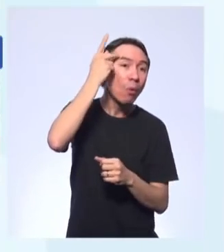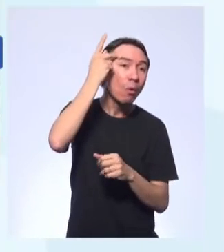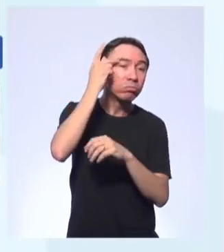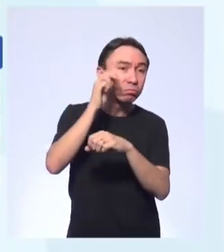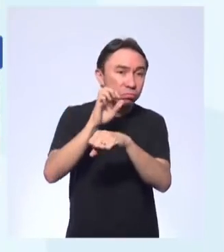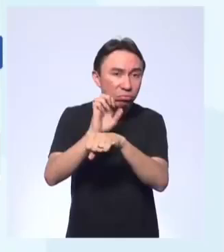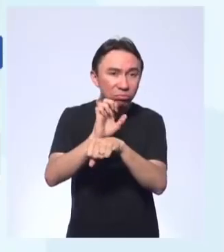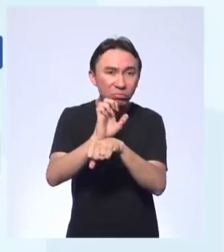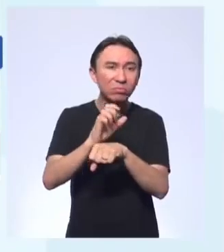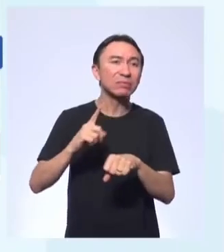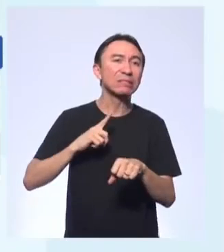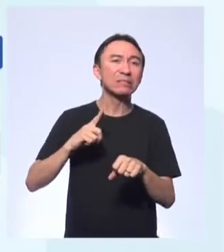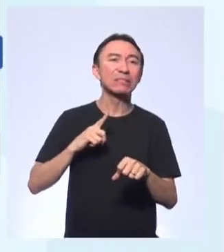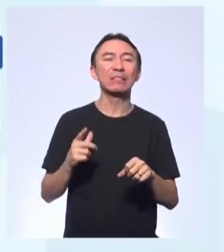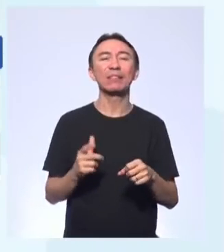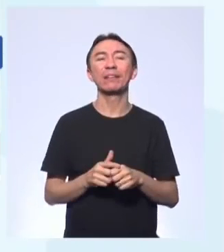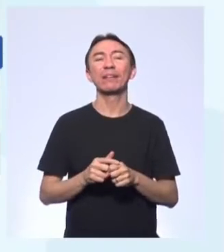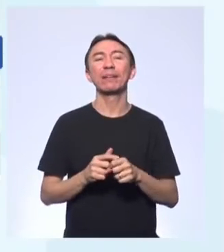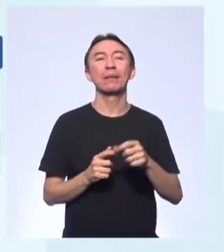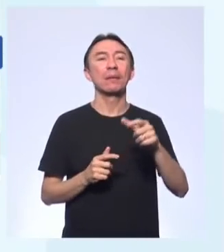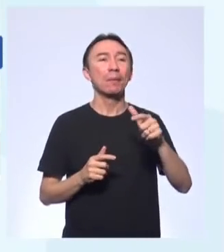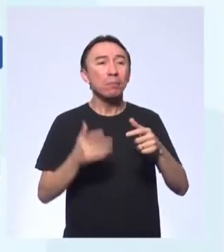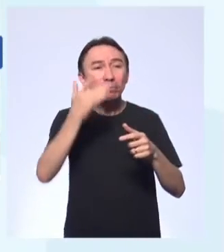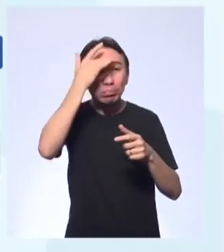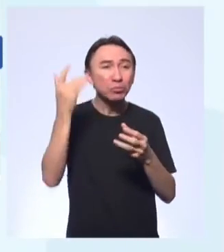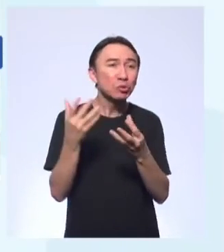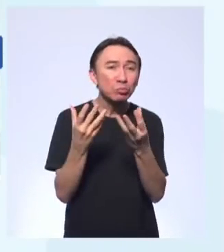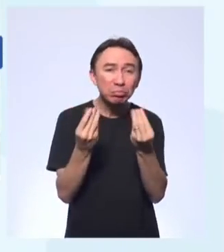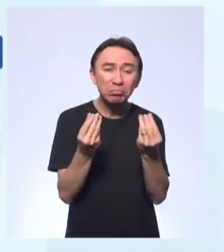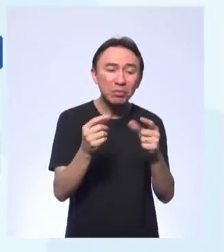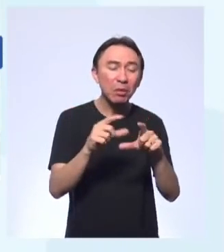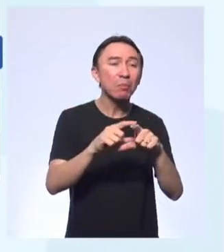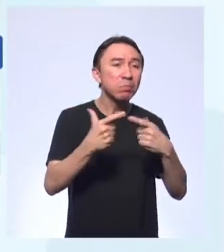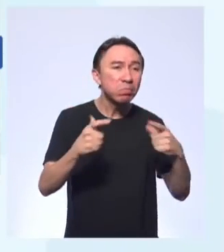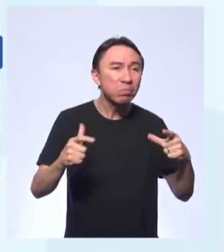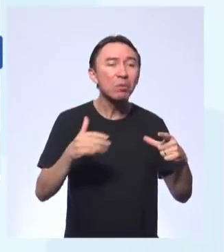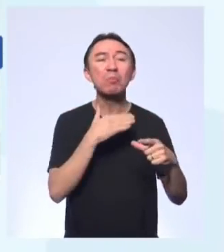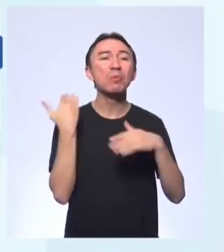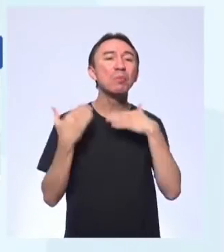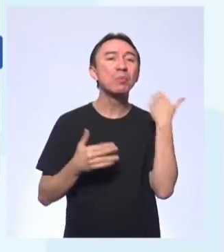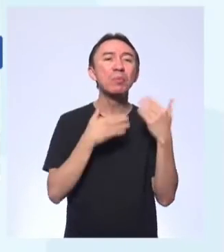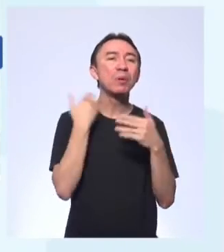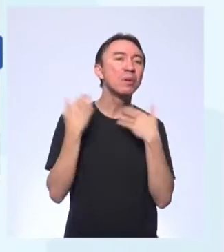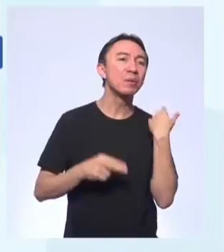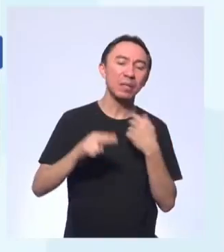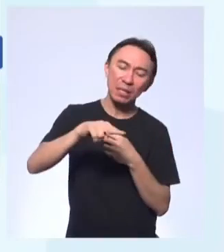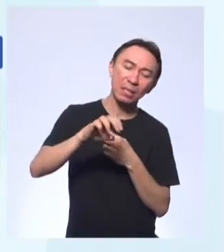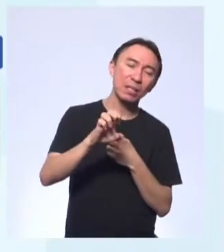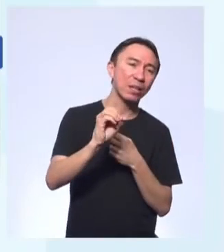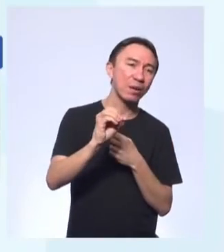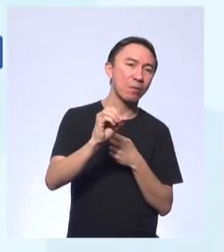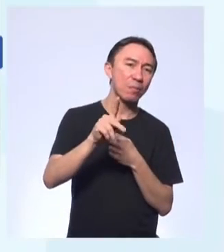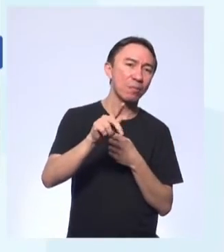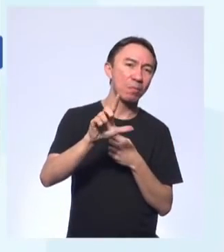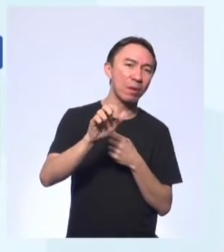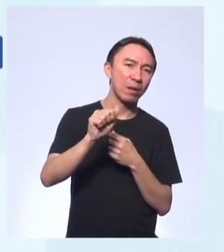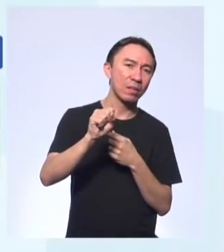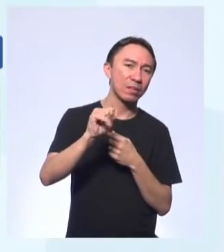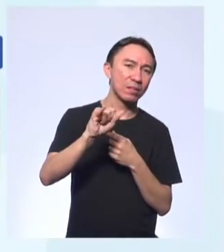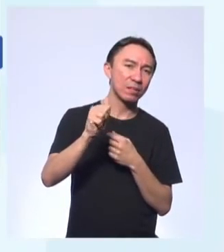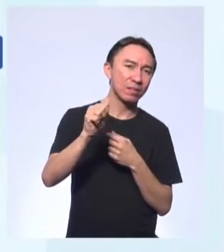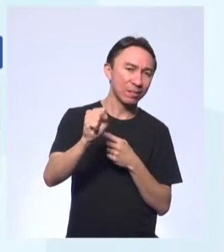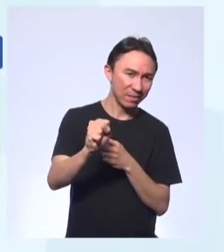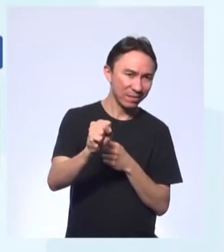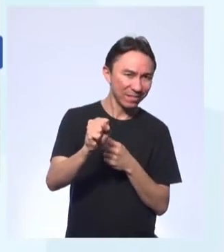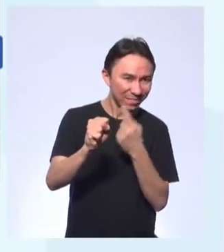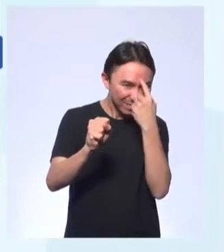ali de indivíduos que morreram com neoplasias, tá? E aí a gente percebe que